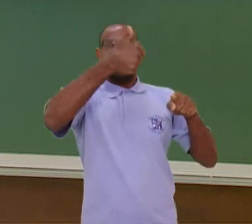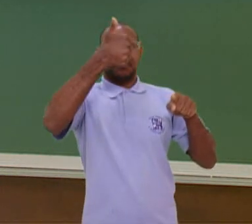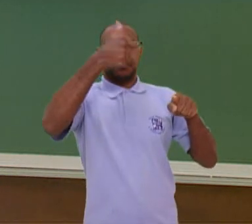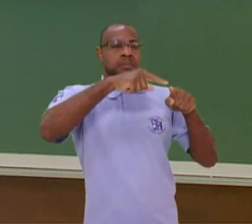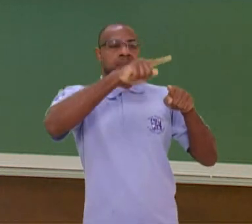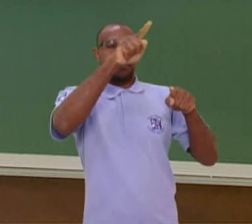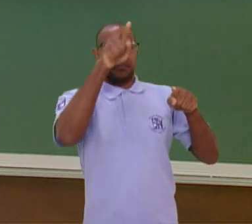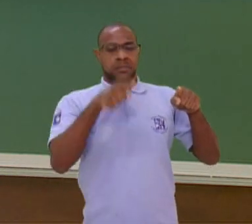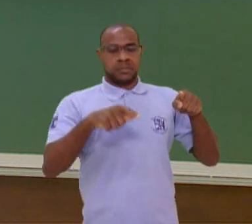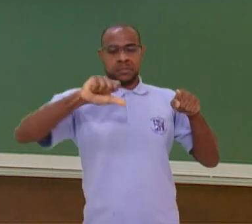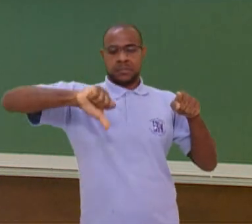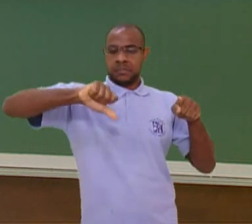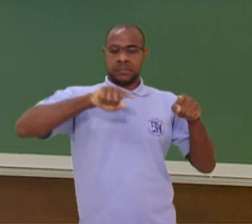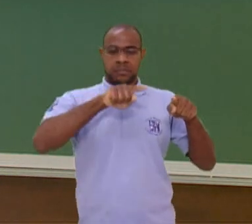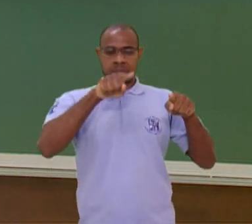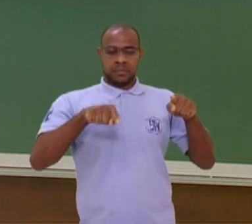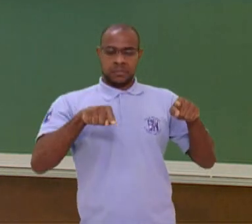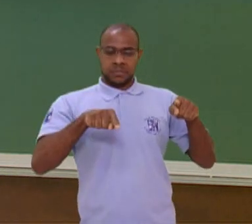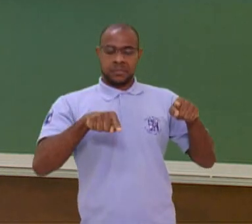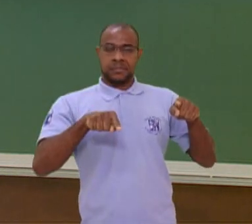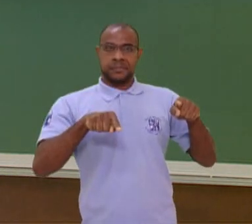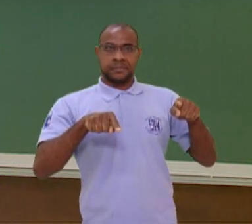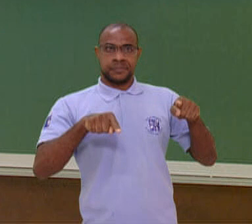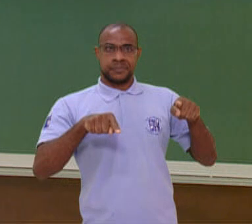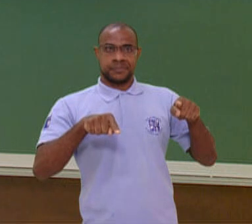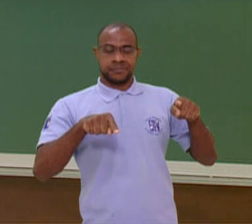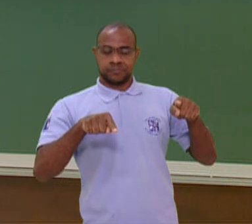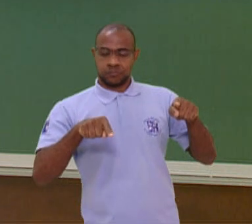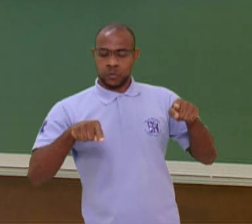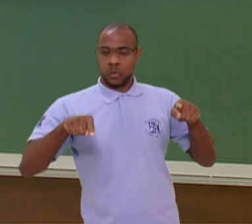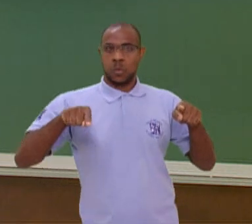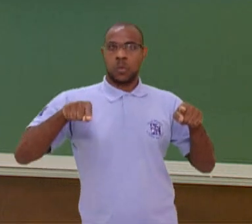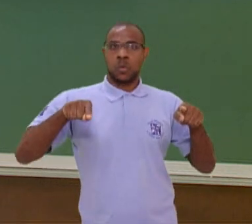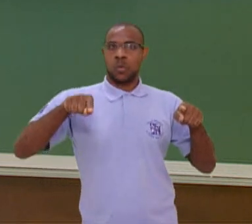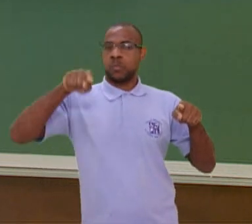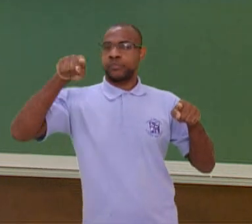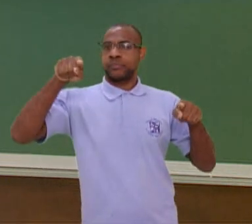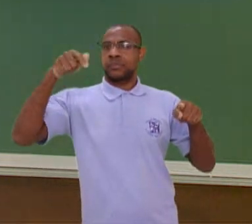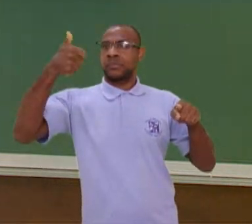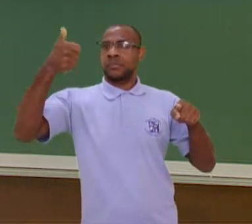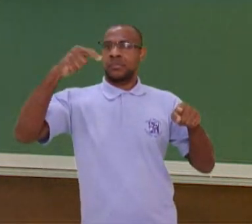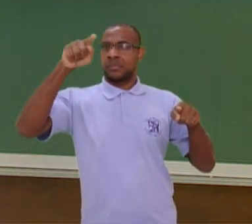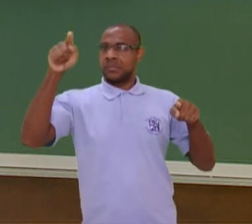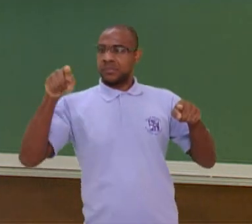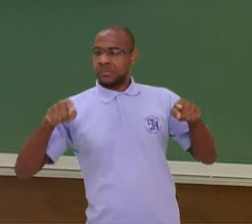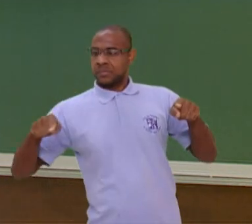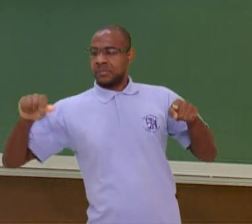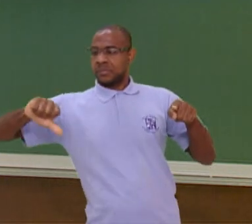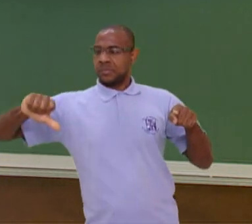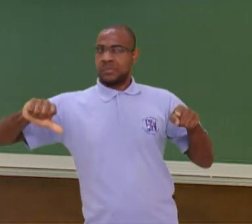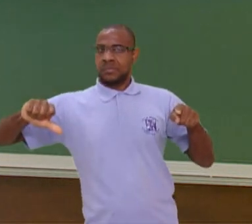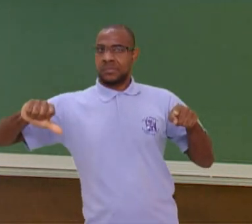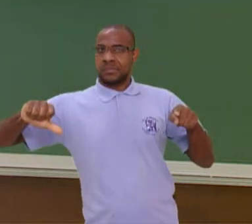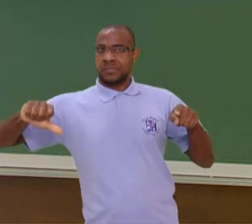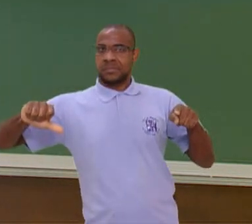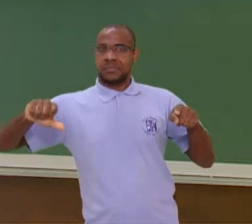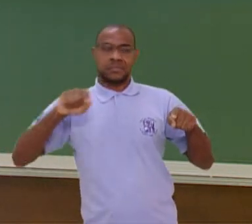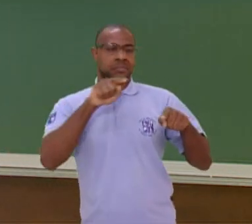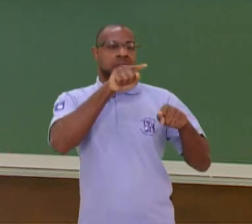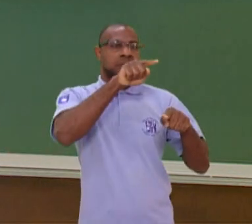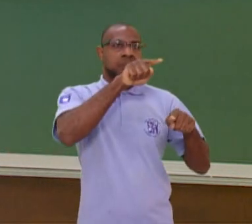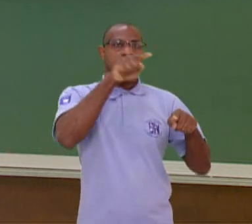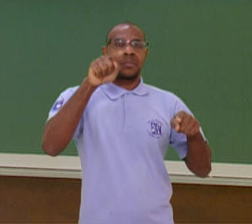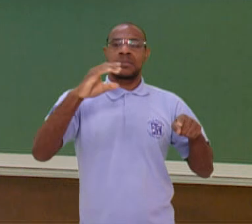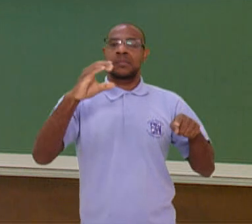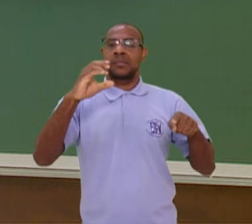parte de cima, e picos negativos, que é na parte de baixo. Vamos ver ao longo das próximas aulas que a parte de cima, esse pico chama-se